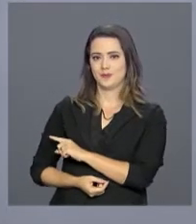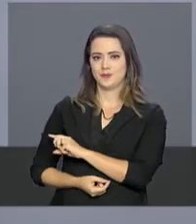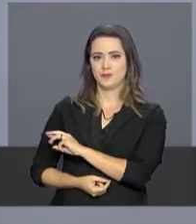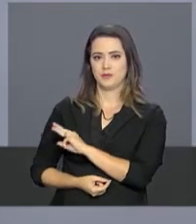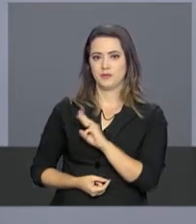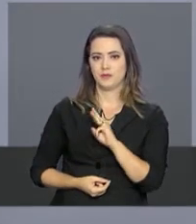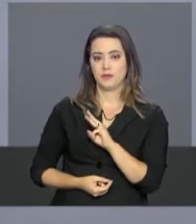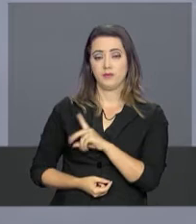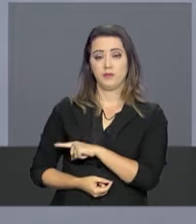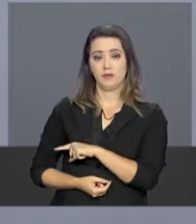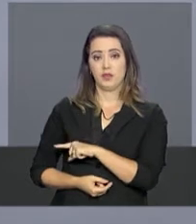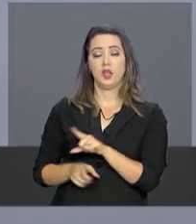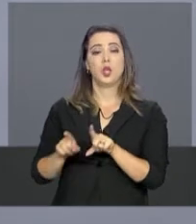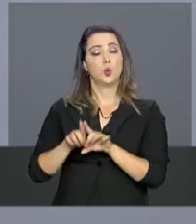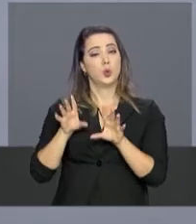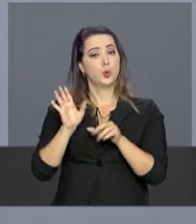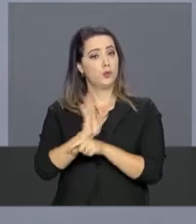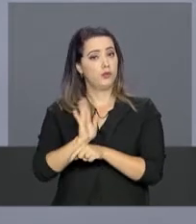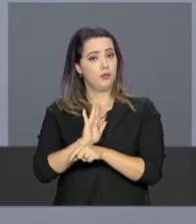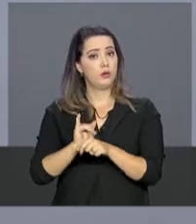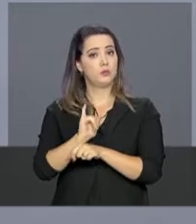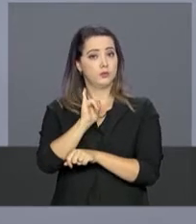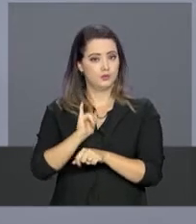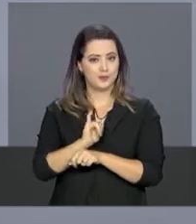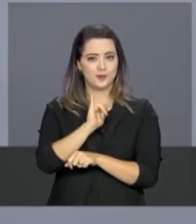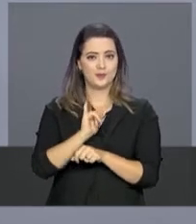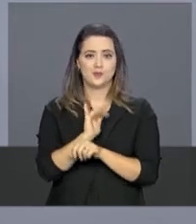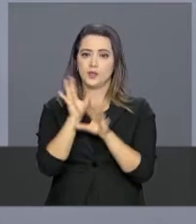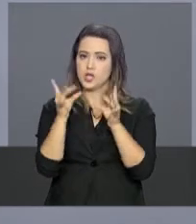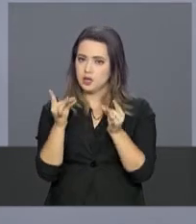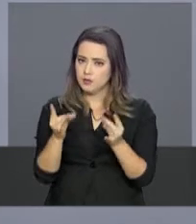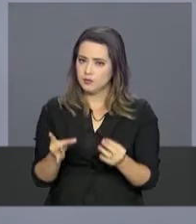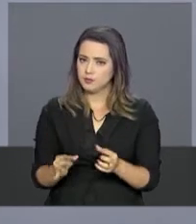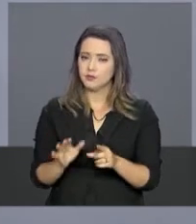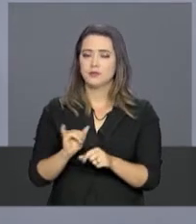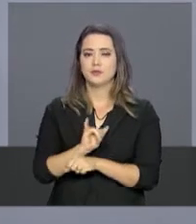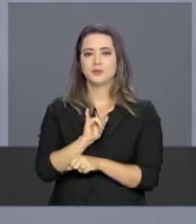na internet. E todas as reportagens estão disponíveis em nosso canal no